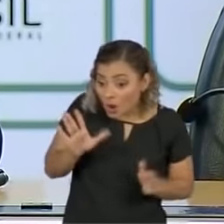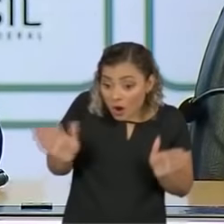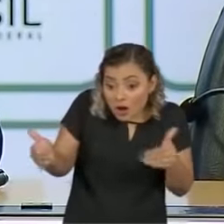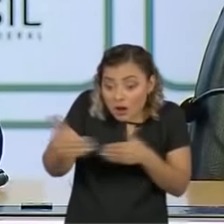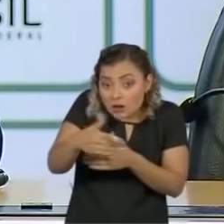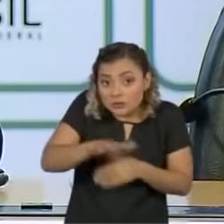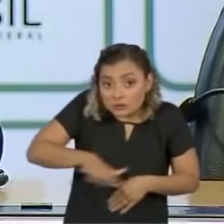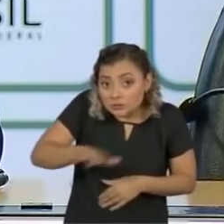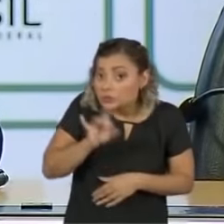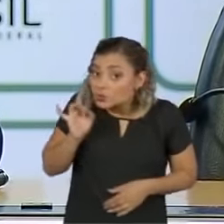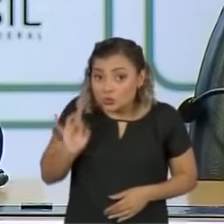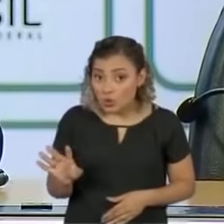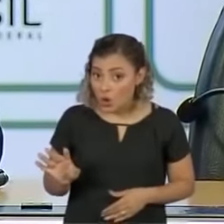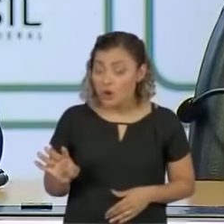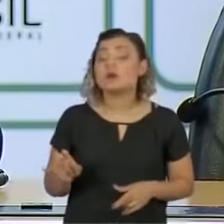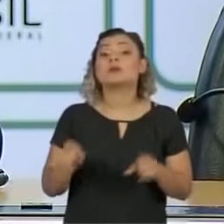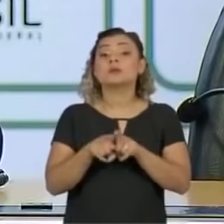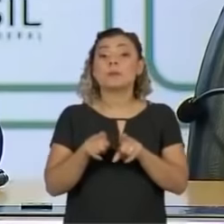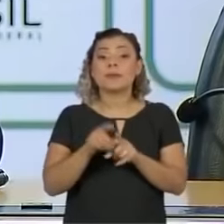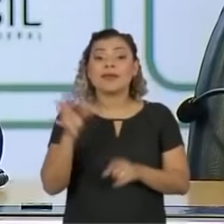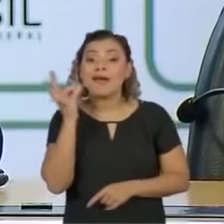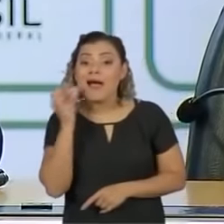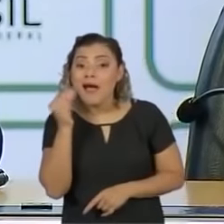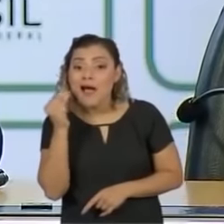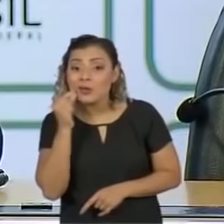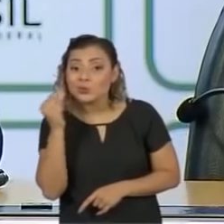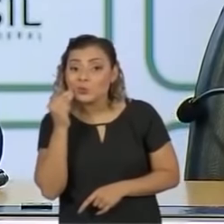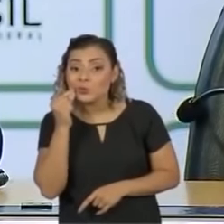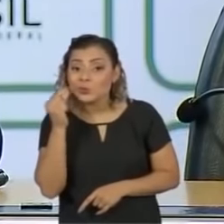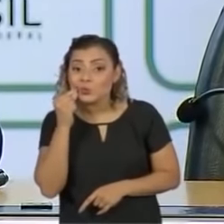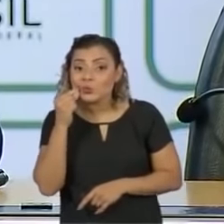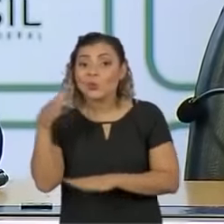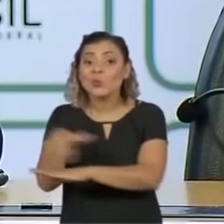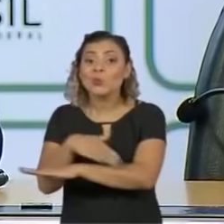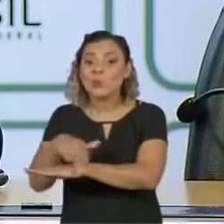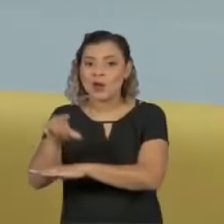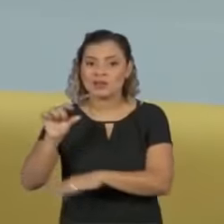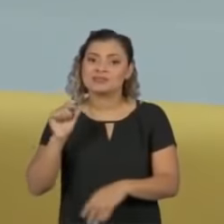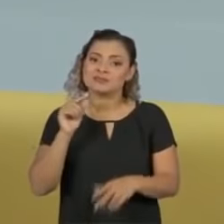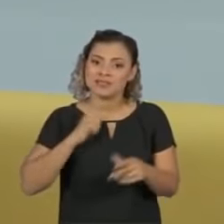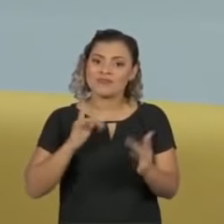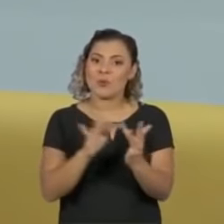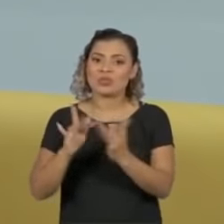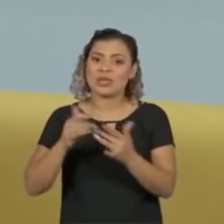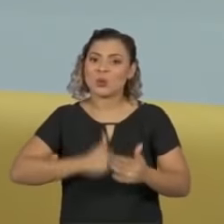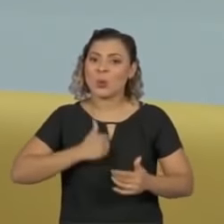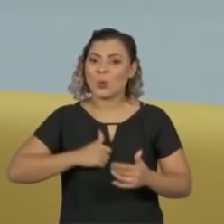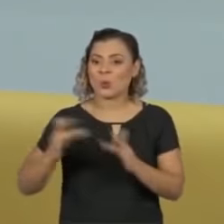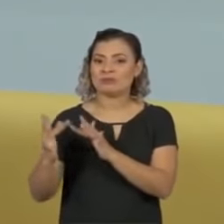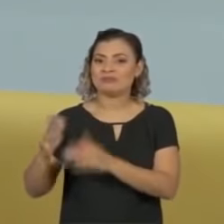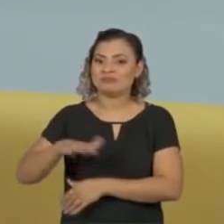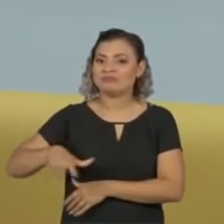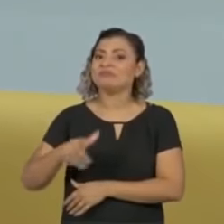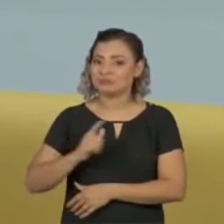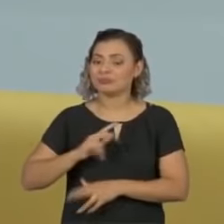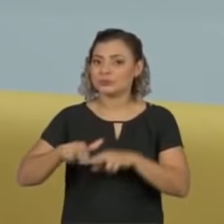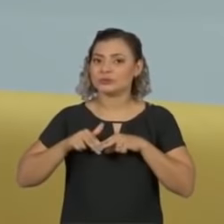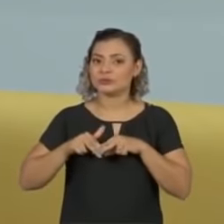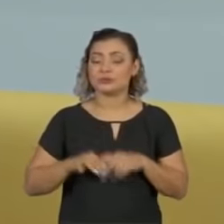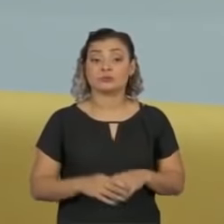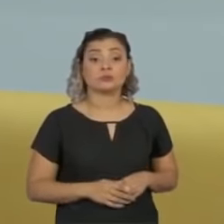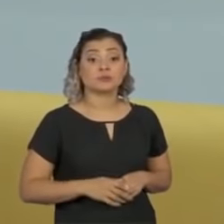a uma exposição a ratos selvagens. Bom, e além de Sorocaba,